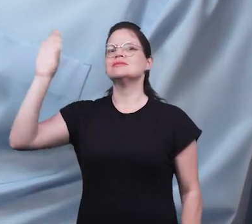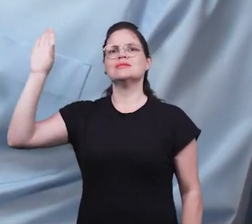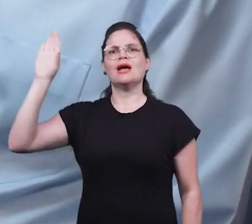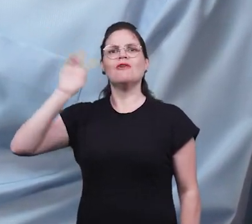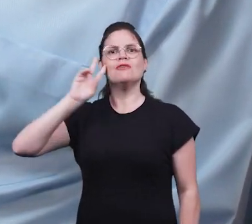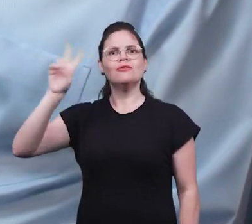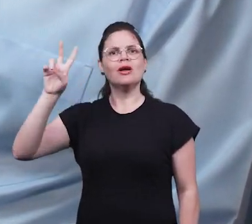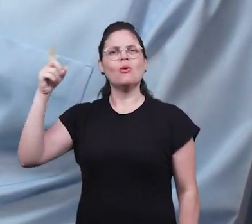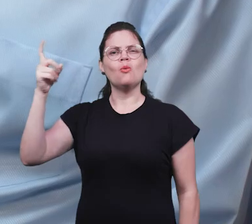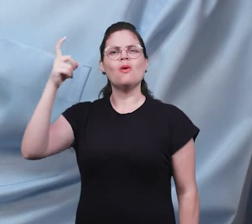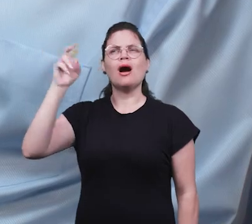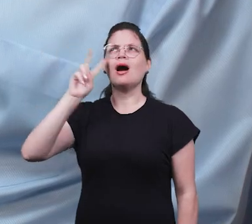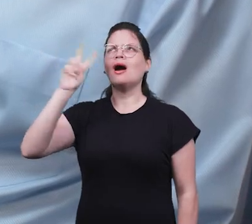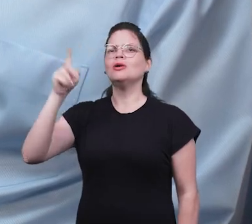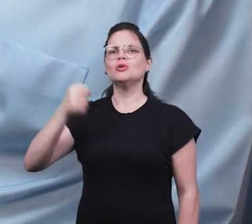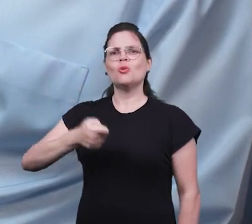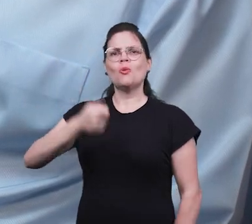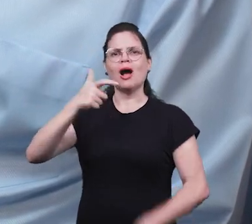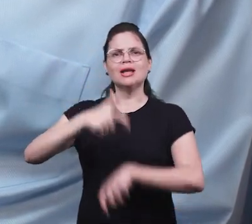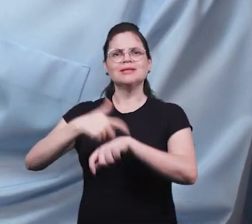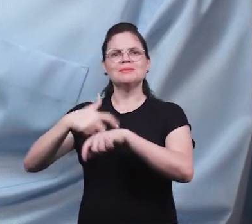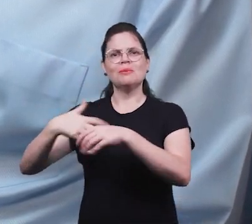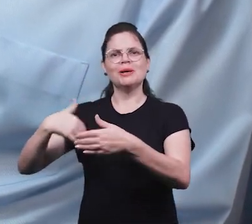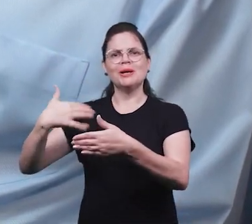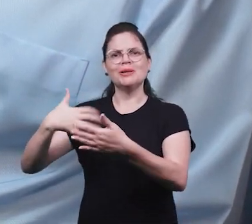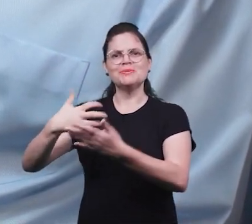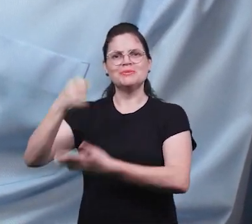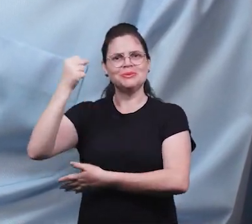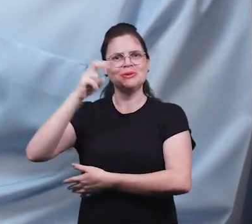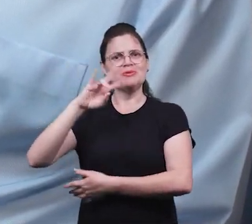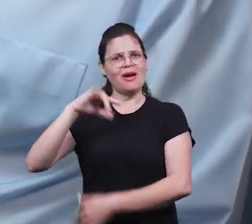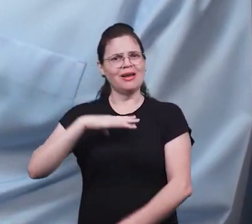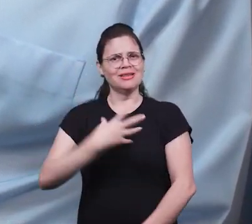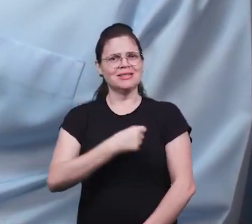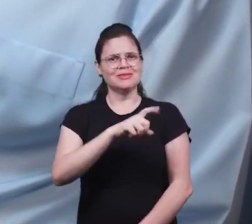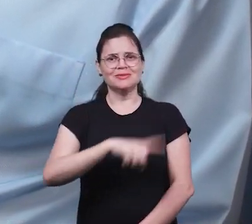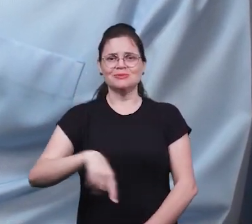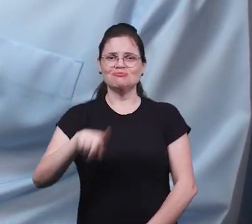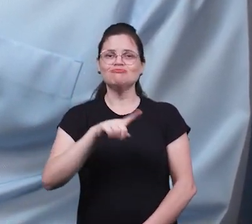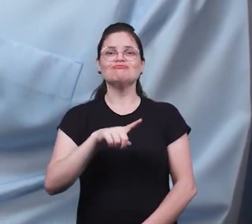Olhai para o alto, porque a vossa redenção está Glória a próxima. Deus, glória a Deus. Então,